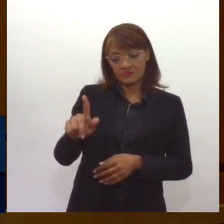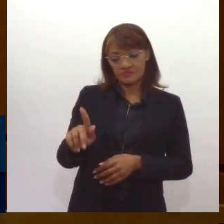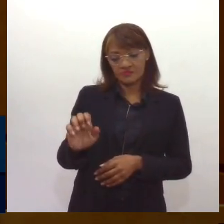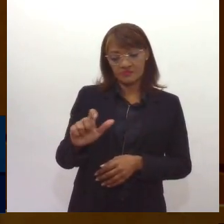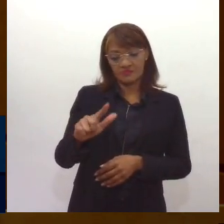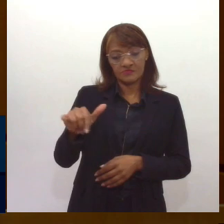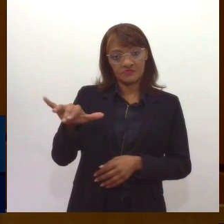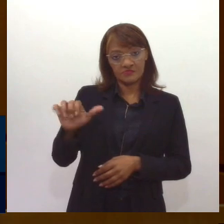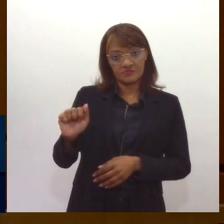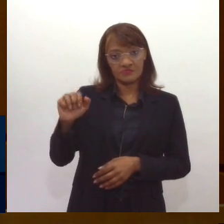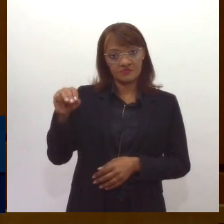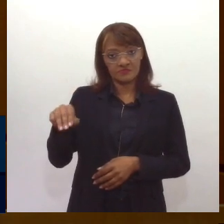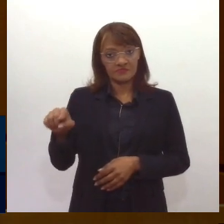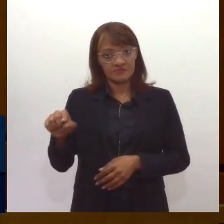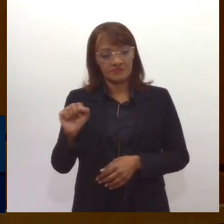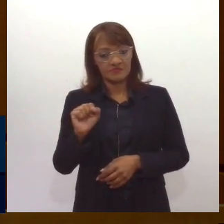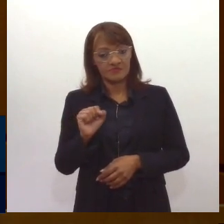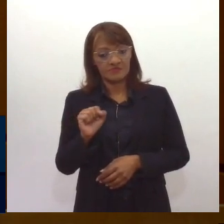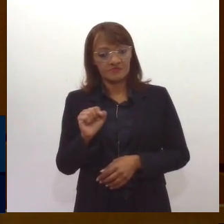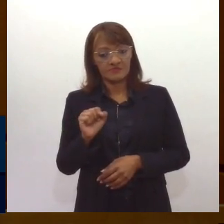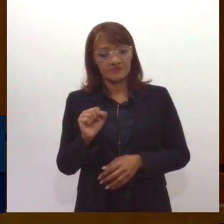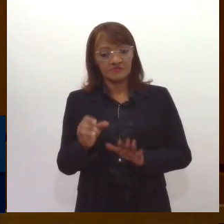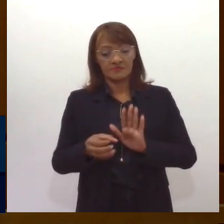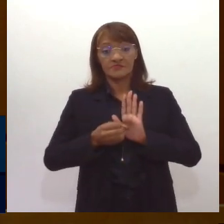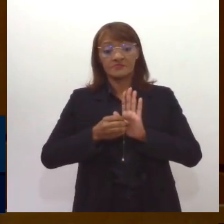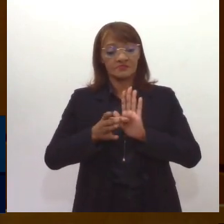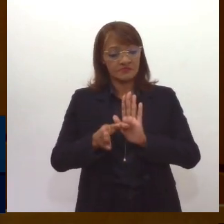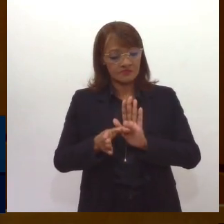recepcionando um requerimento